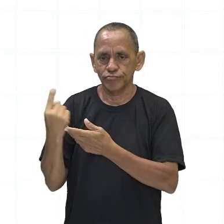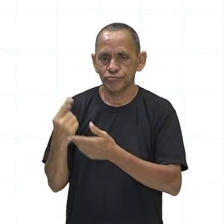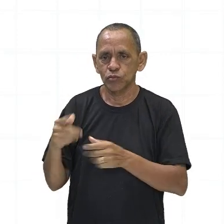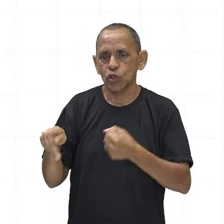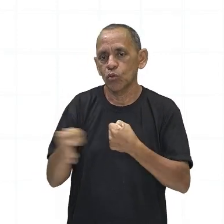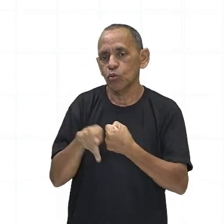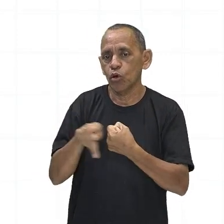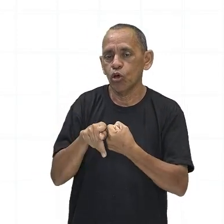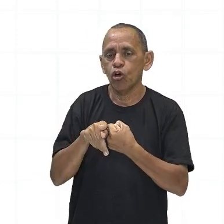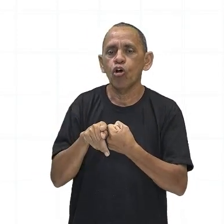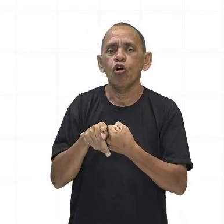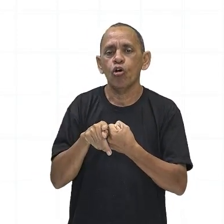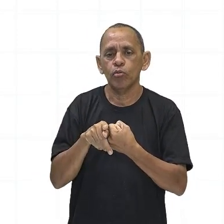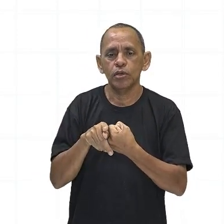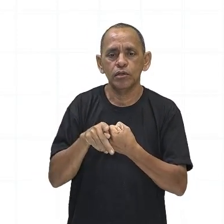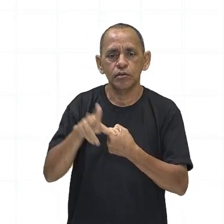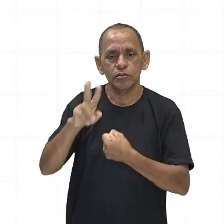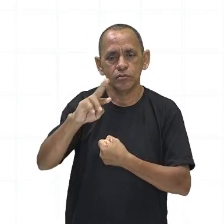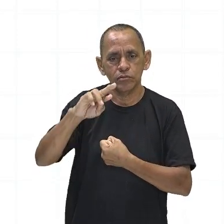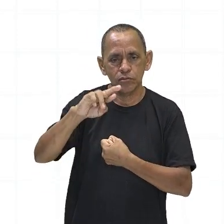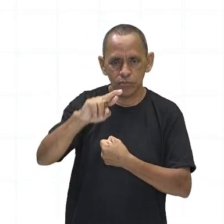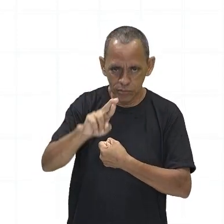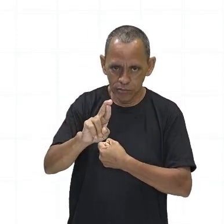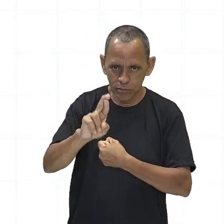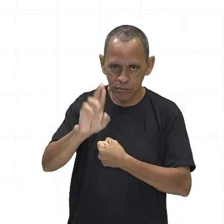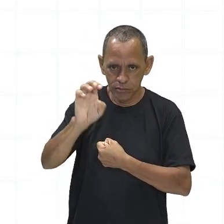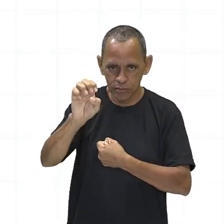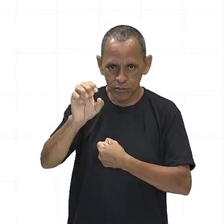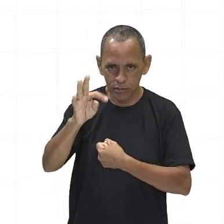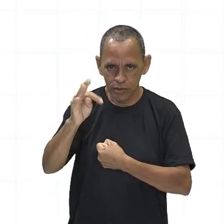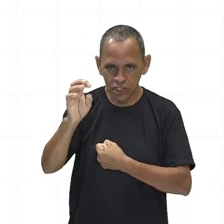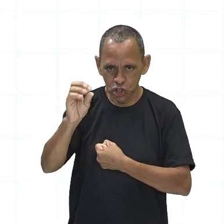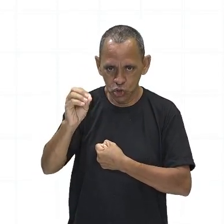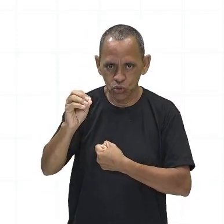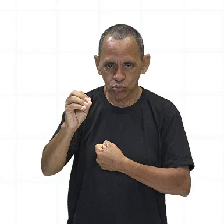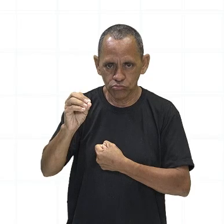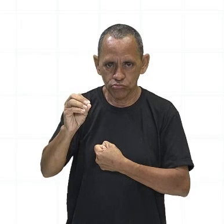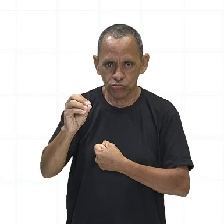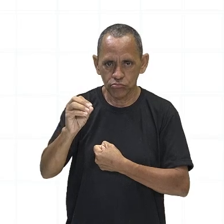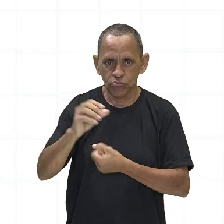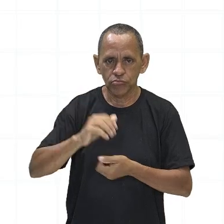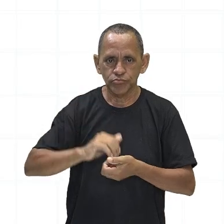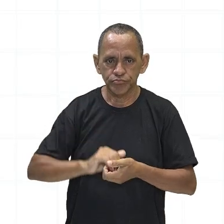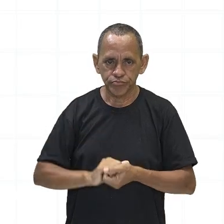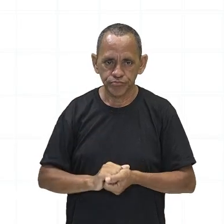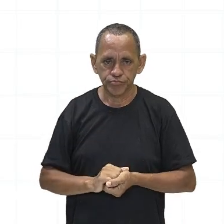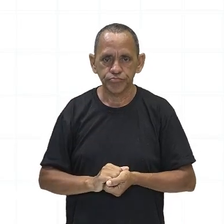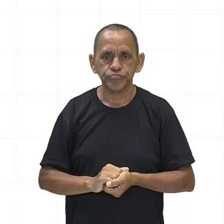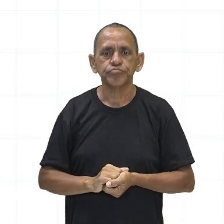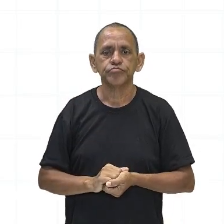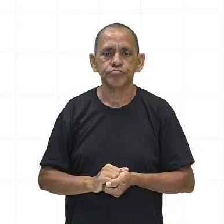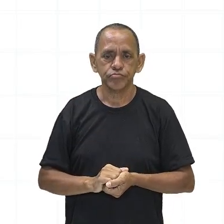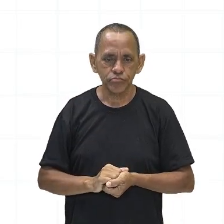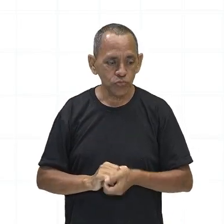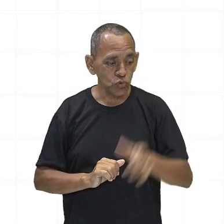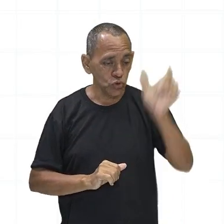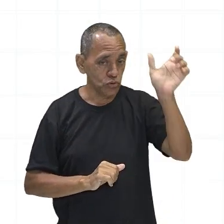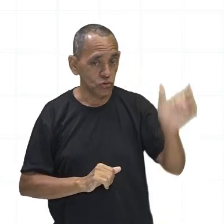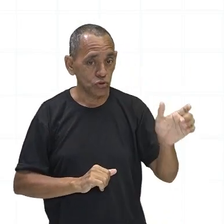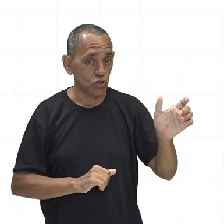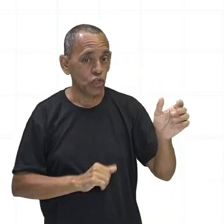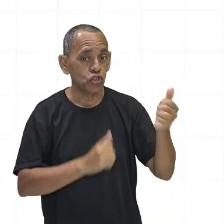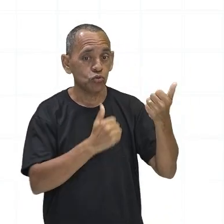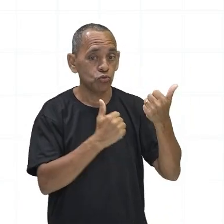pronomes do caso reto, que vão indicar ali, vão ser o sujeito da oração, eles vão substituir o sujeito